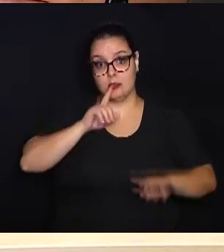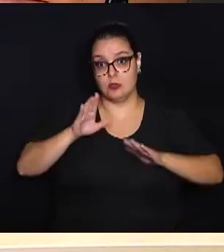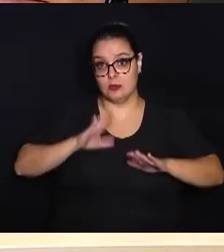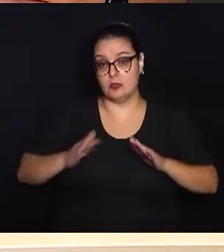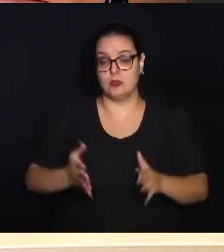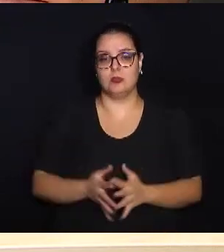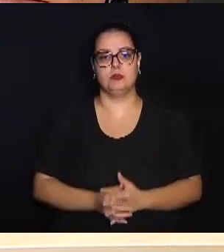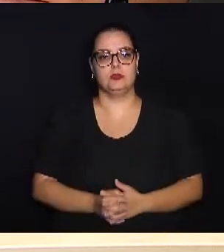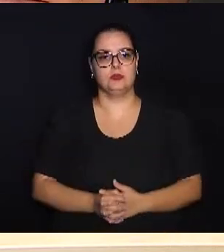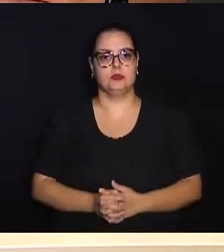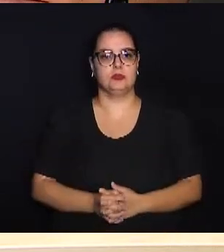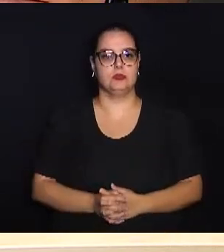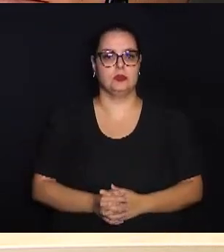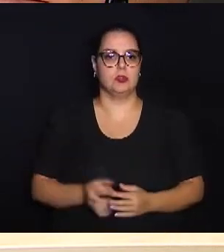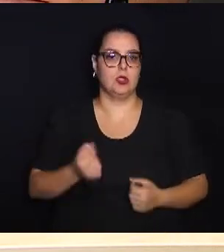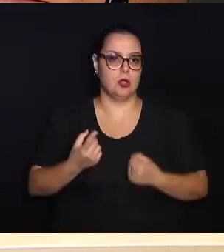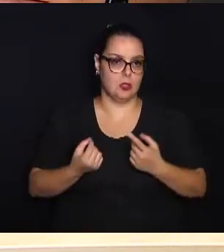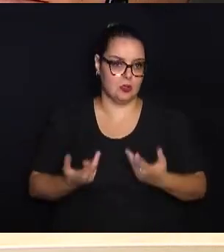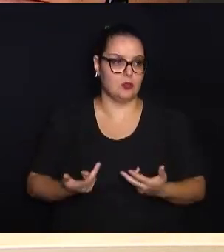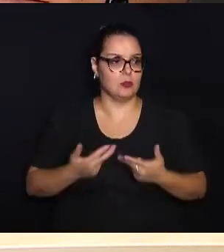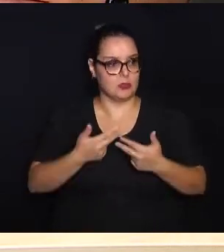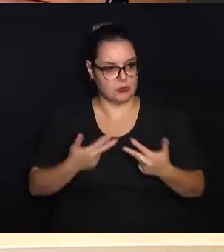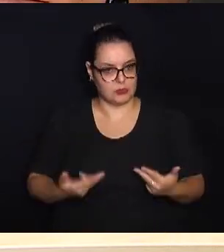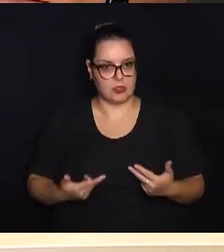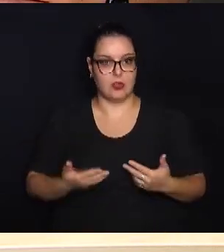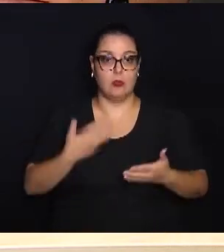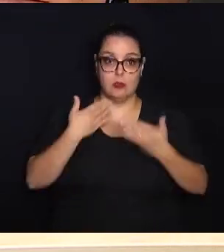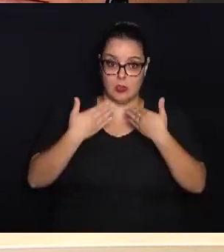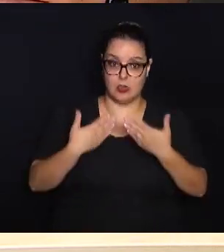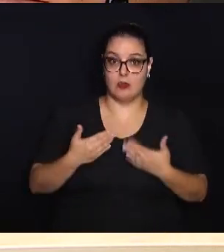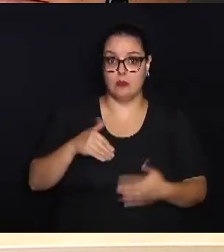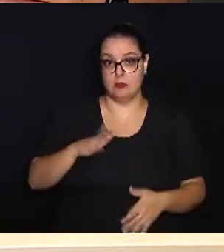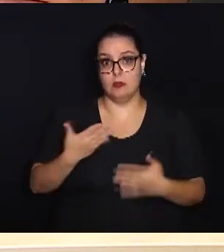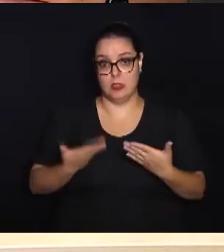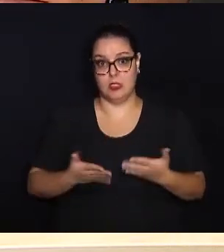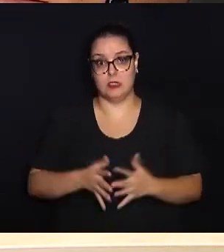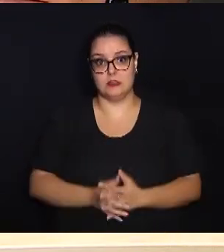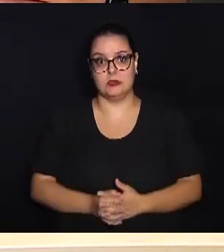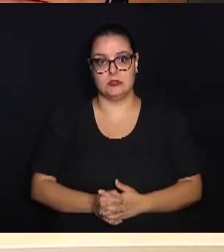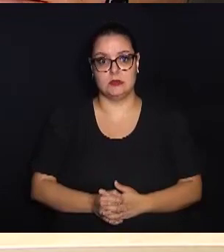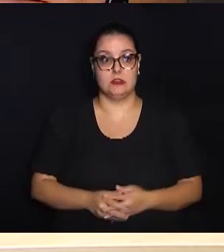que tem que tomar cuidado, porque tem alguns fundos, por isso que tem que ter uma conversa muito